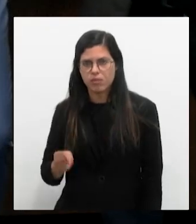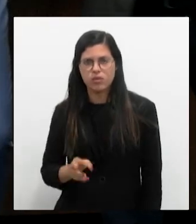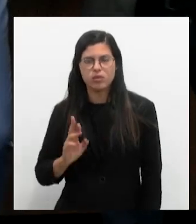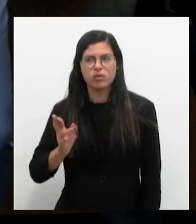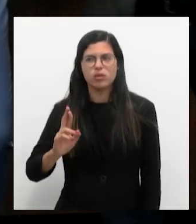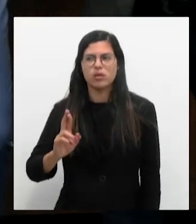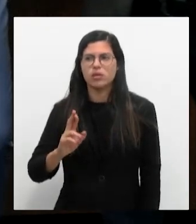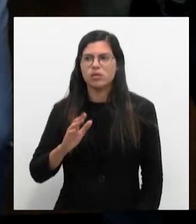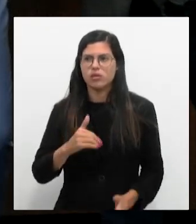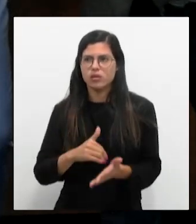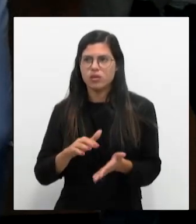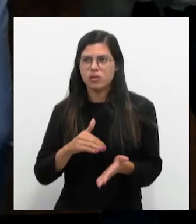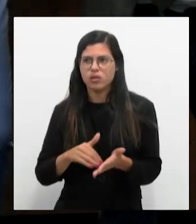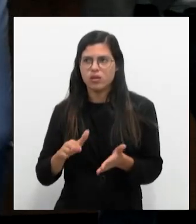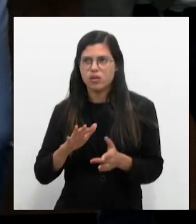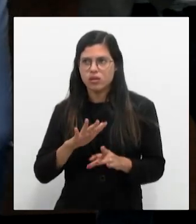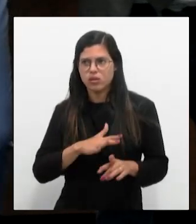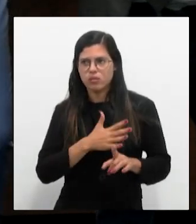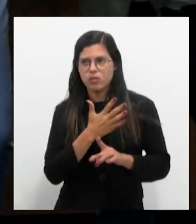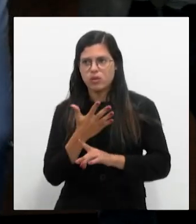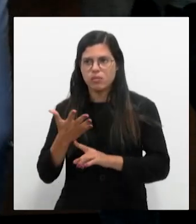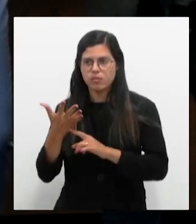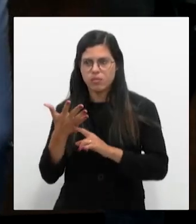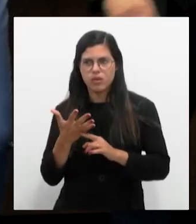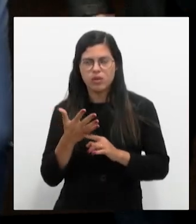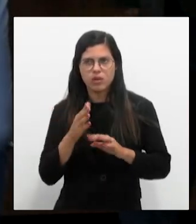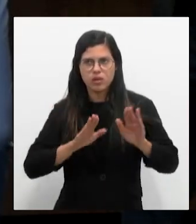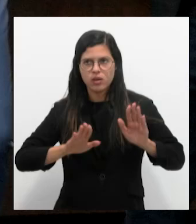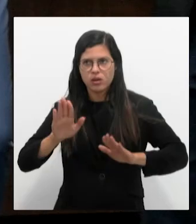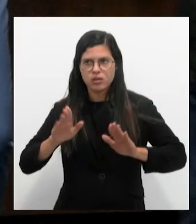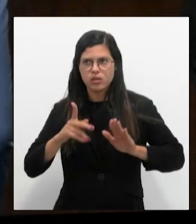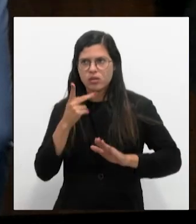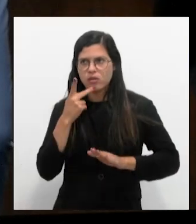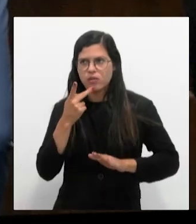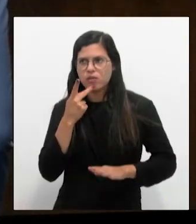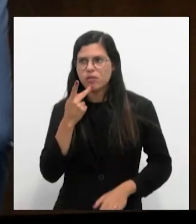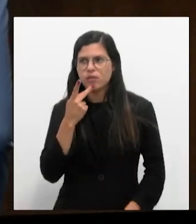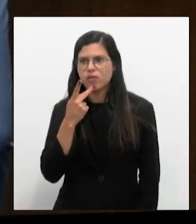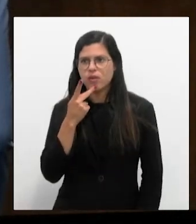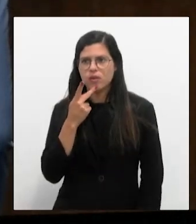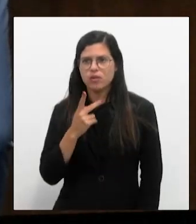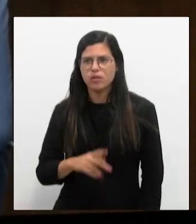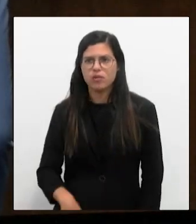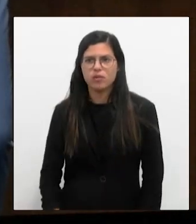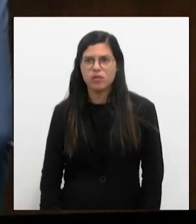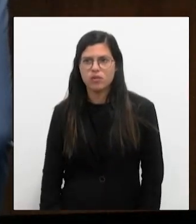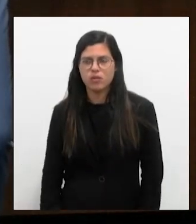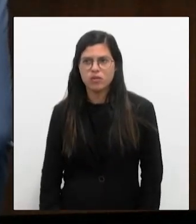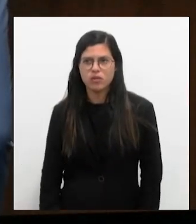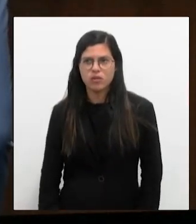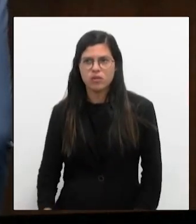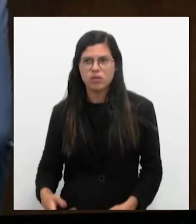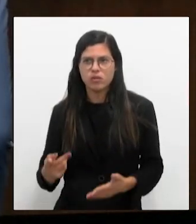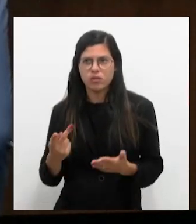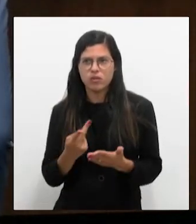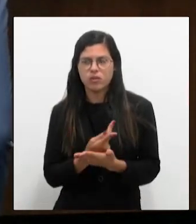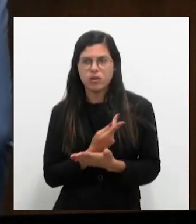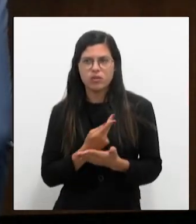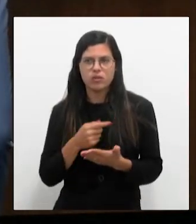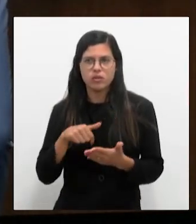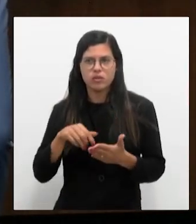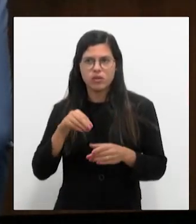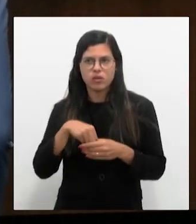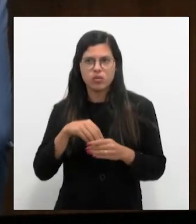da Secretaria de Meio Ambiente, e essa licitação diz, essa licitação ocorre no âmbito do